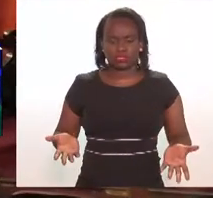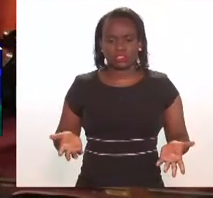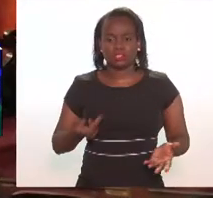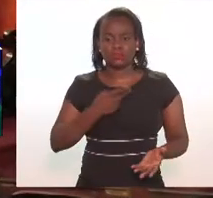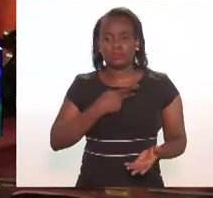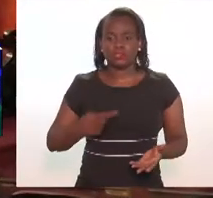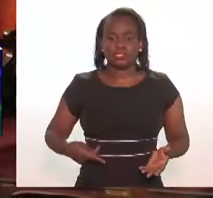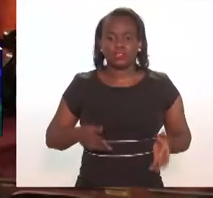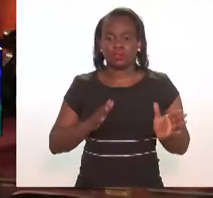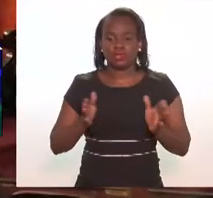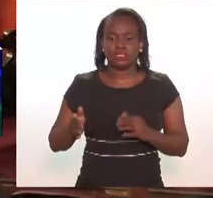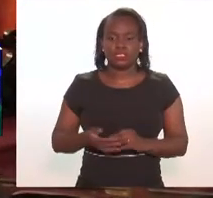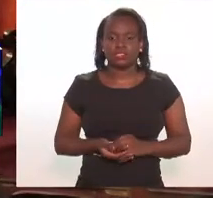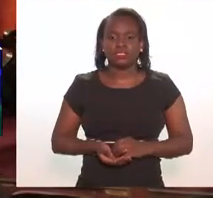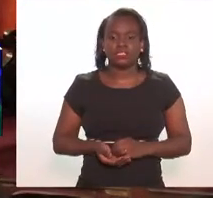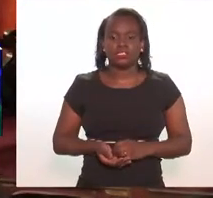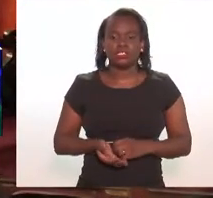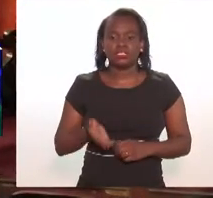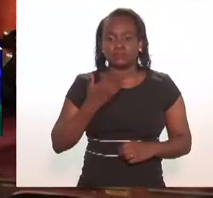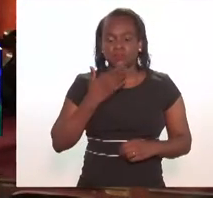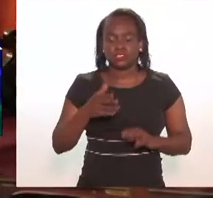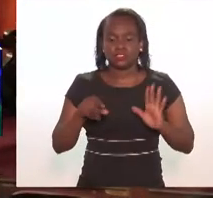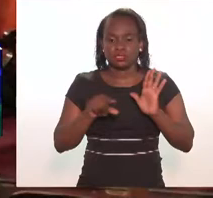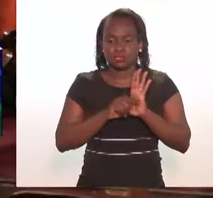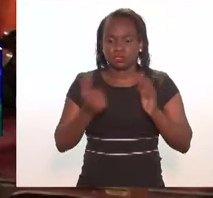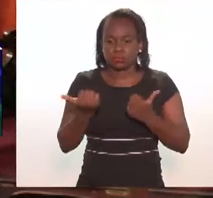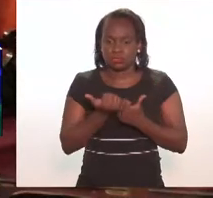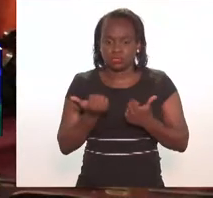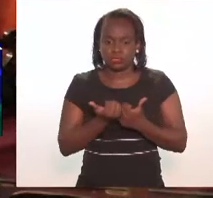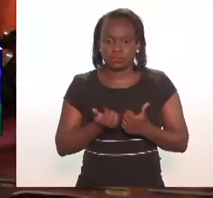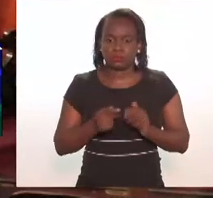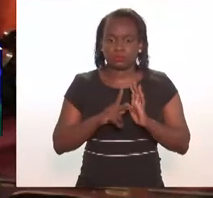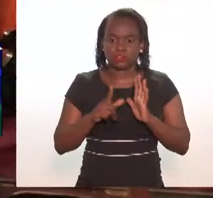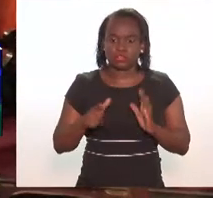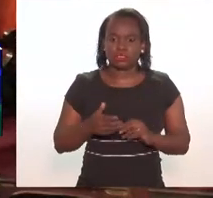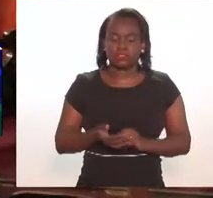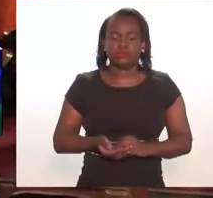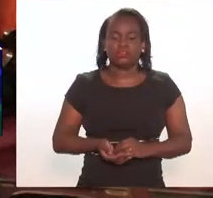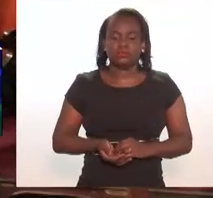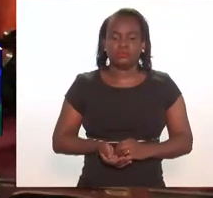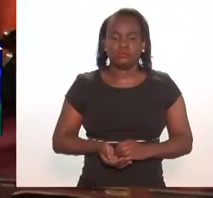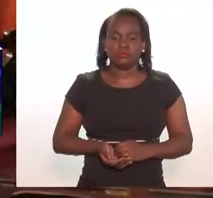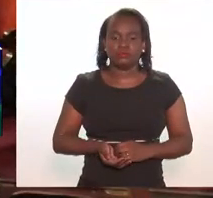questão de ordem. Queria pedir coautoria ao projeto do Pituca.